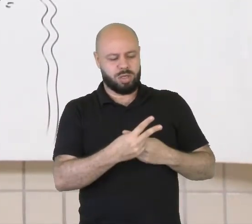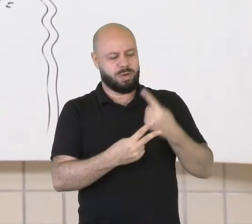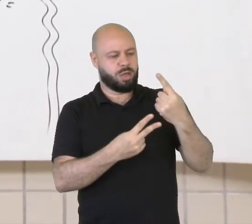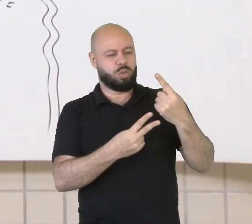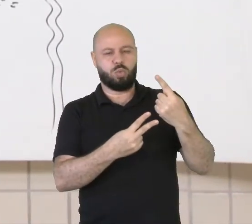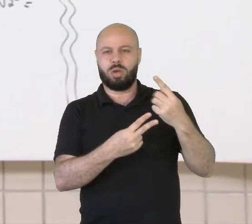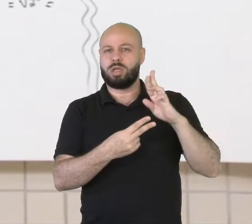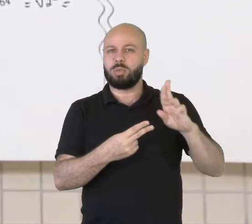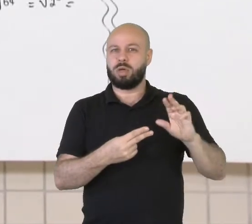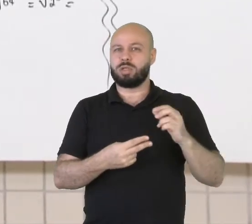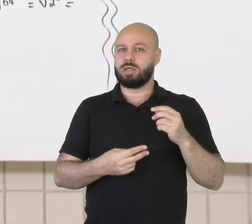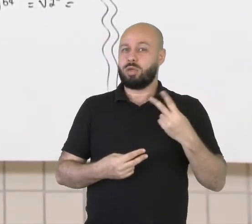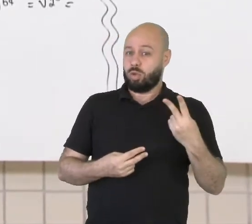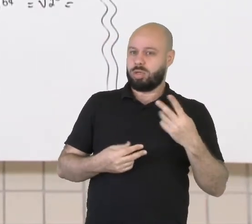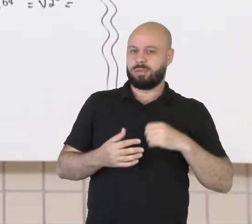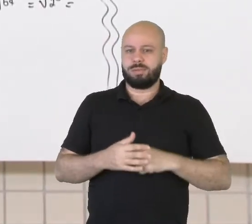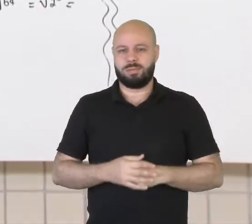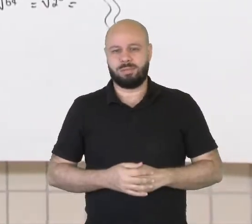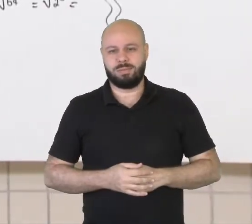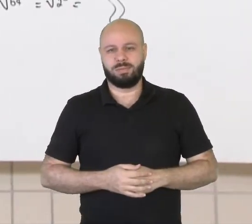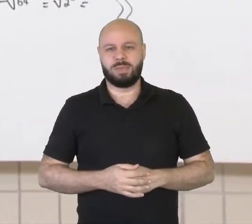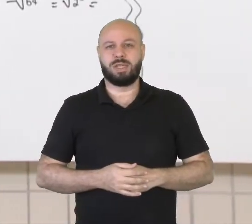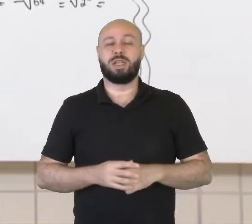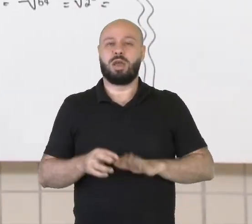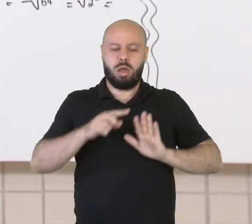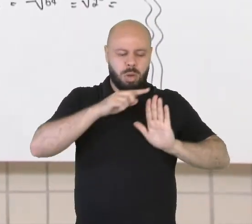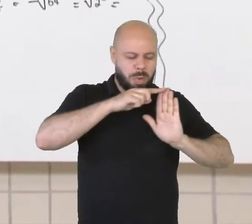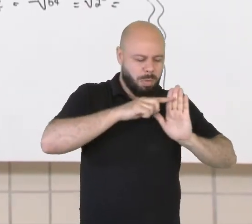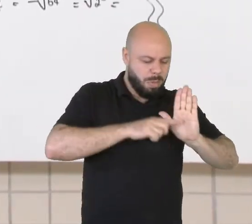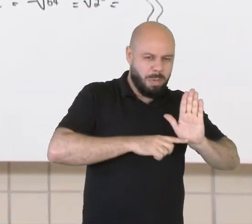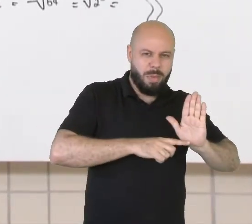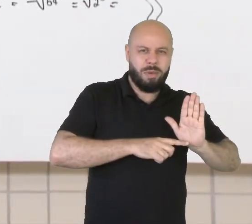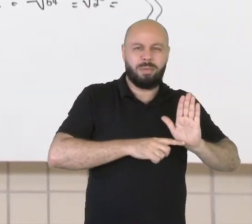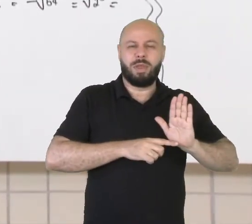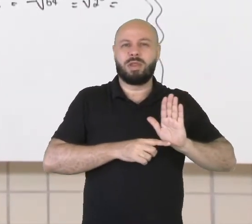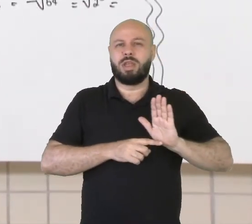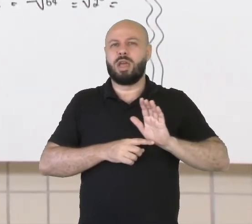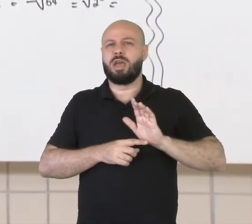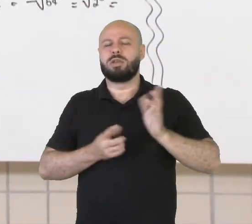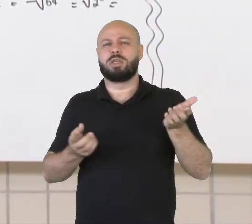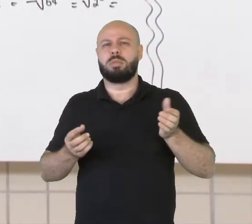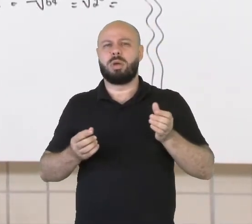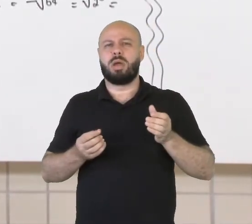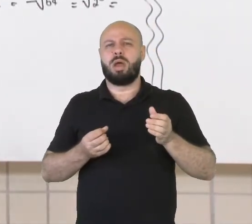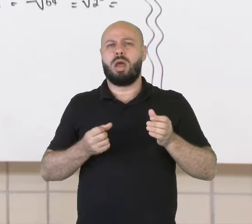Então, observem bem. As propriedades, no caso da potenciação e da radiciação, elas vão